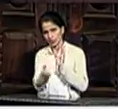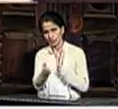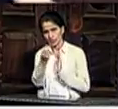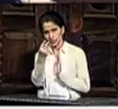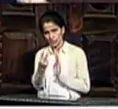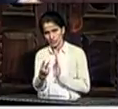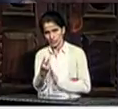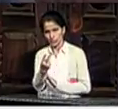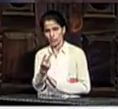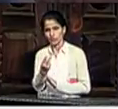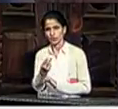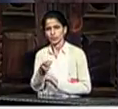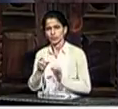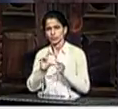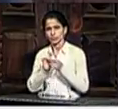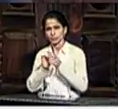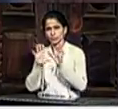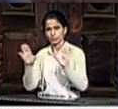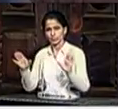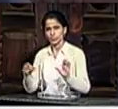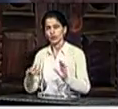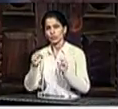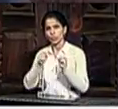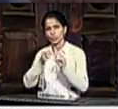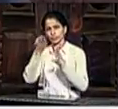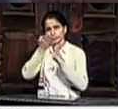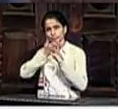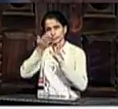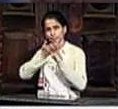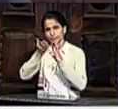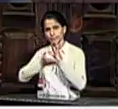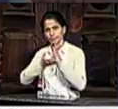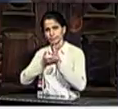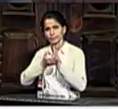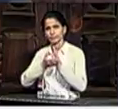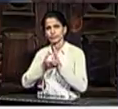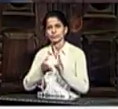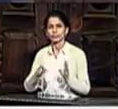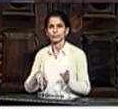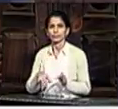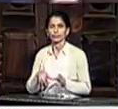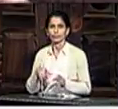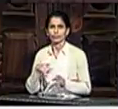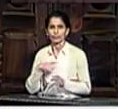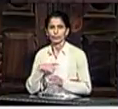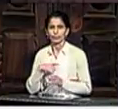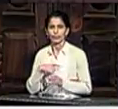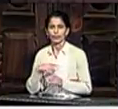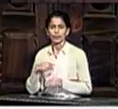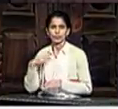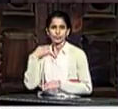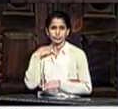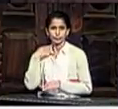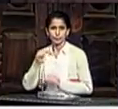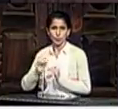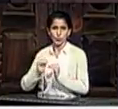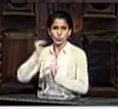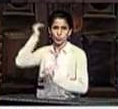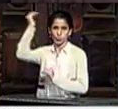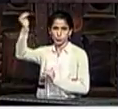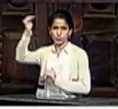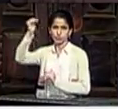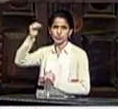que permitia o pagamento parcelado, foi pelo Pleno do Supremo Tribunal